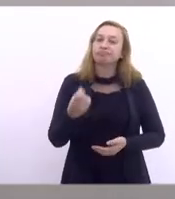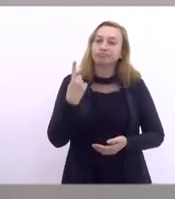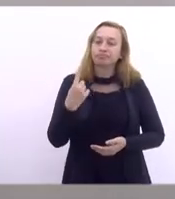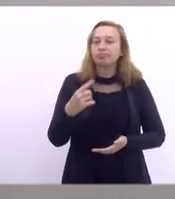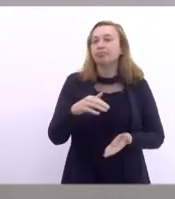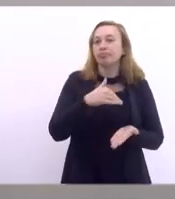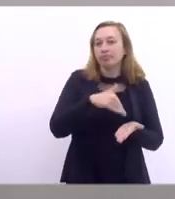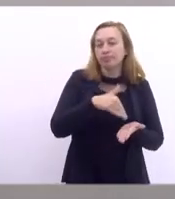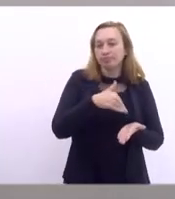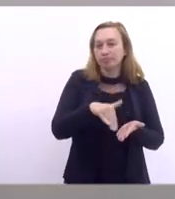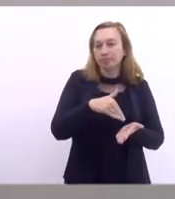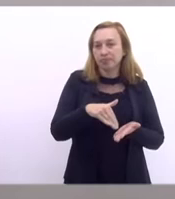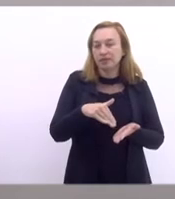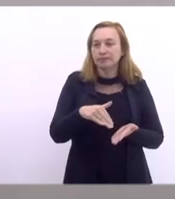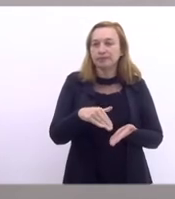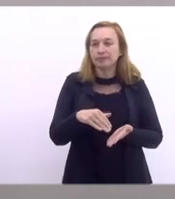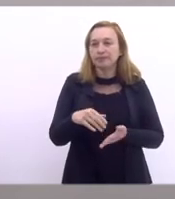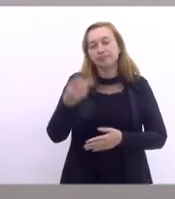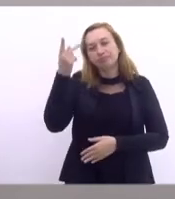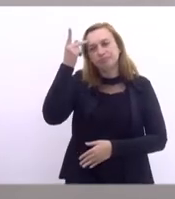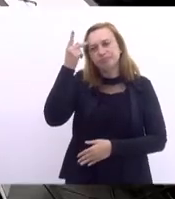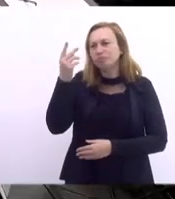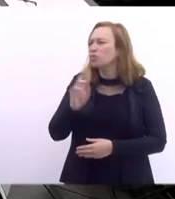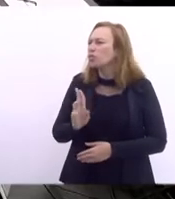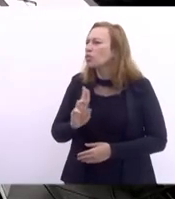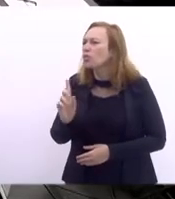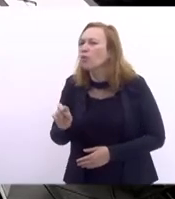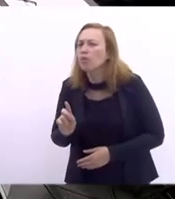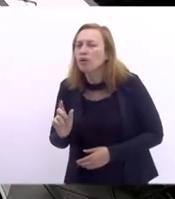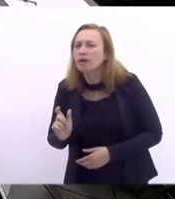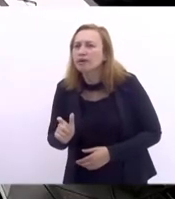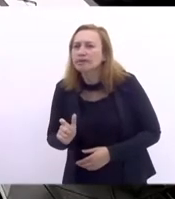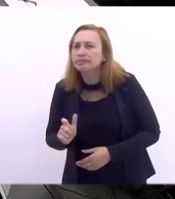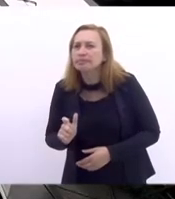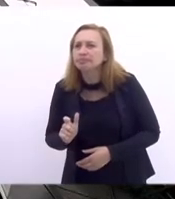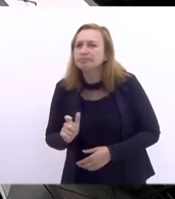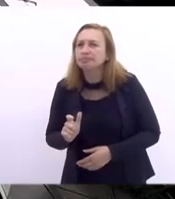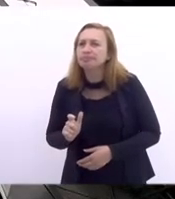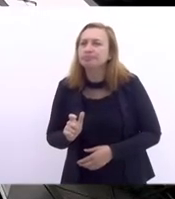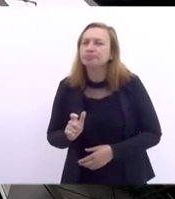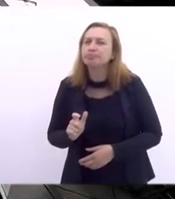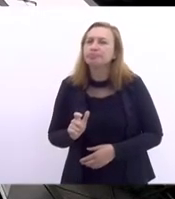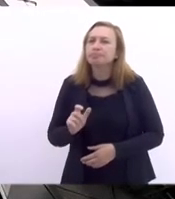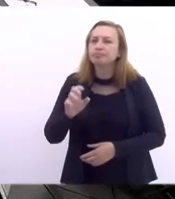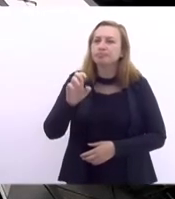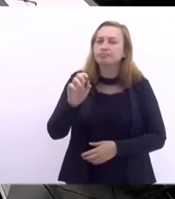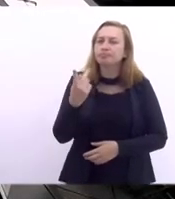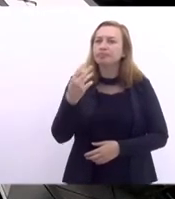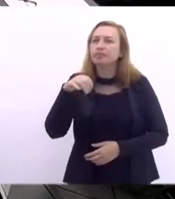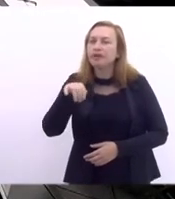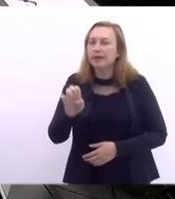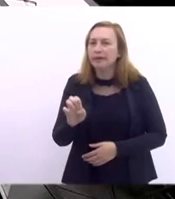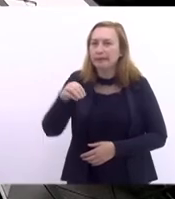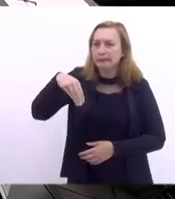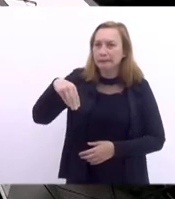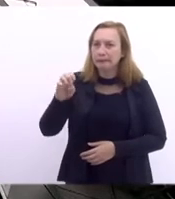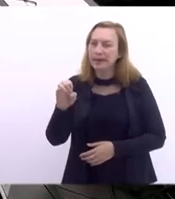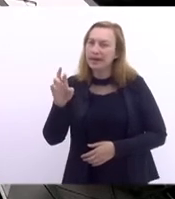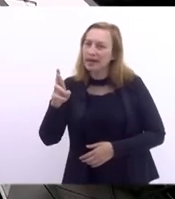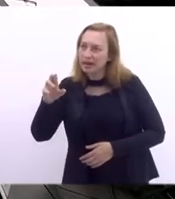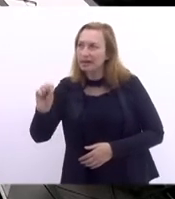de São Paulo como é que é o nome dele mesmo é Henrique Meirelles